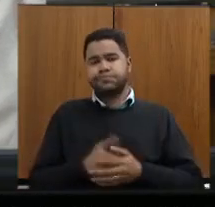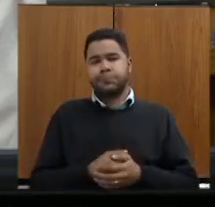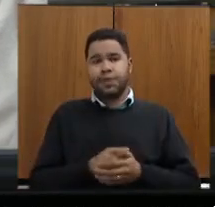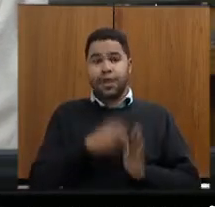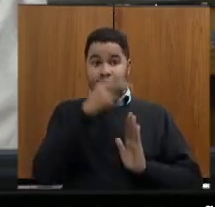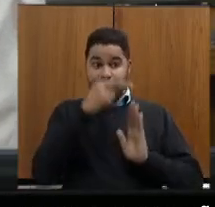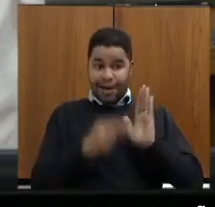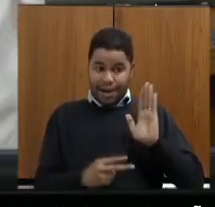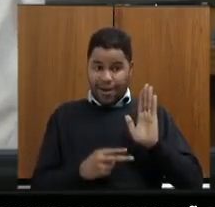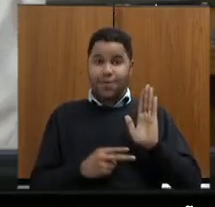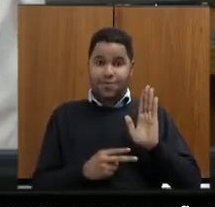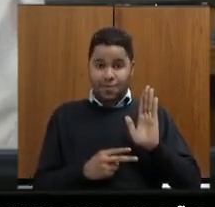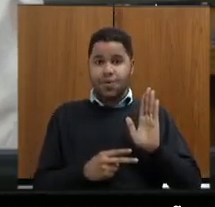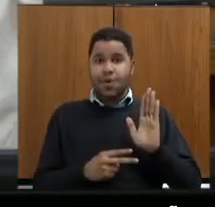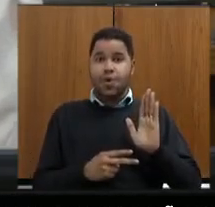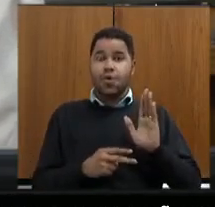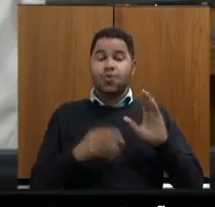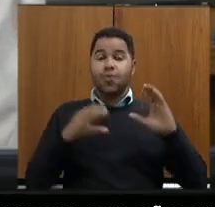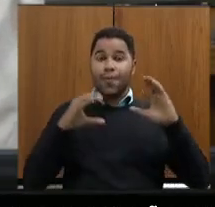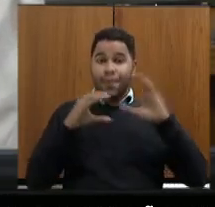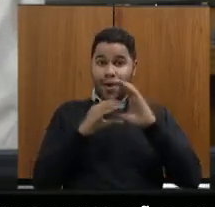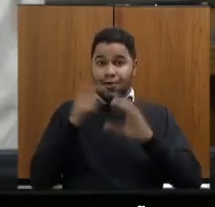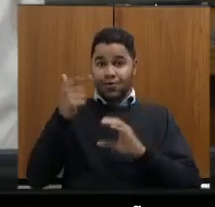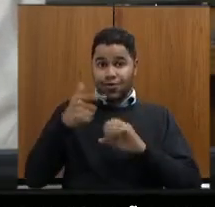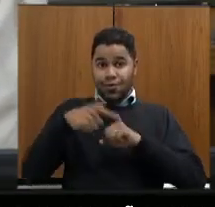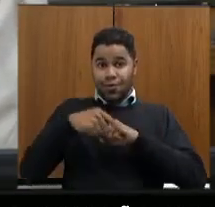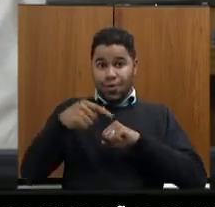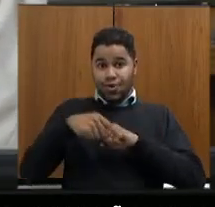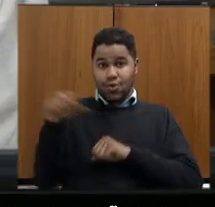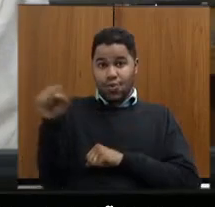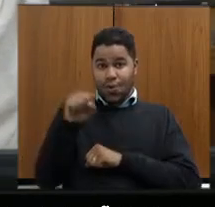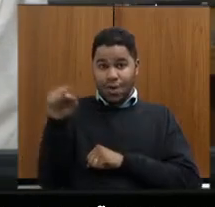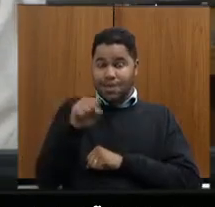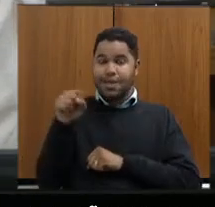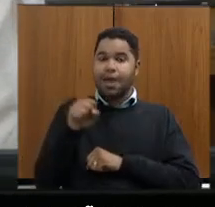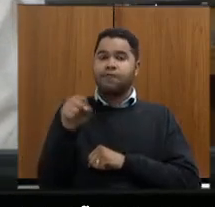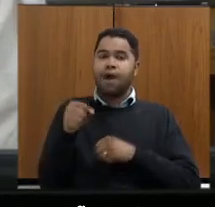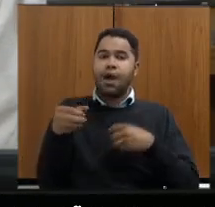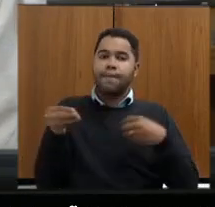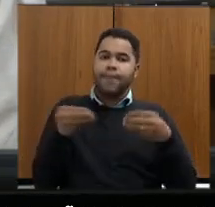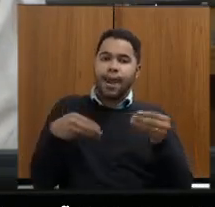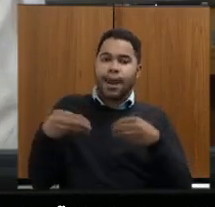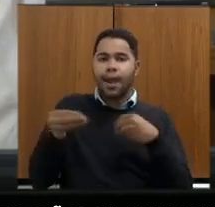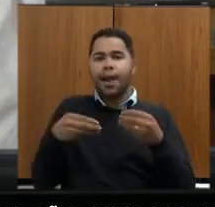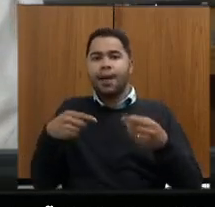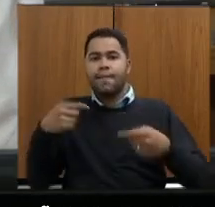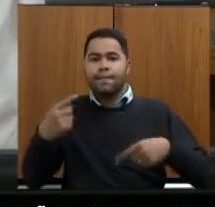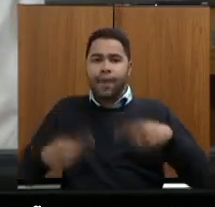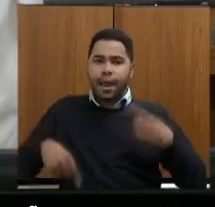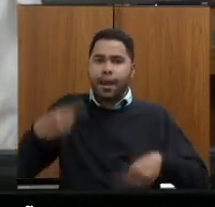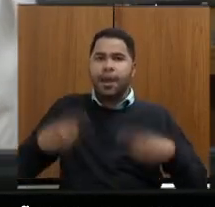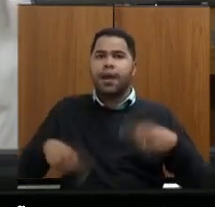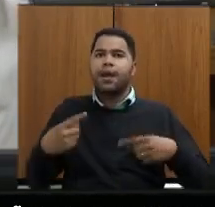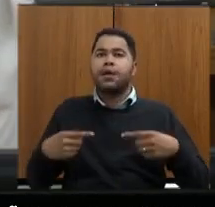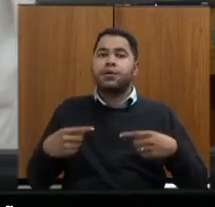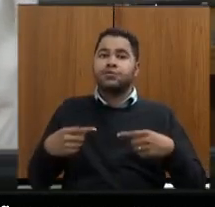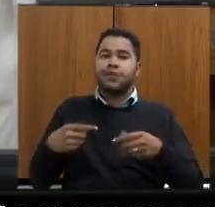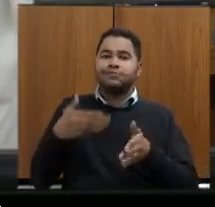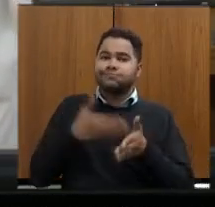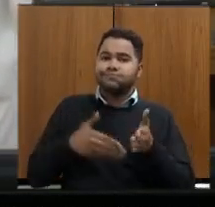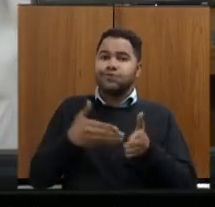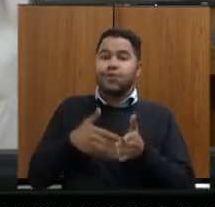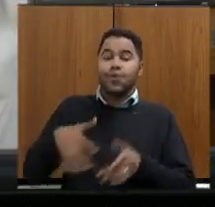ela estabelece no parágrafo 2º do artigo 8º a maleabilidade de discussão destas restrições